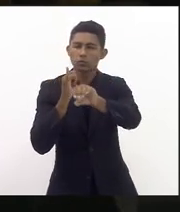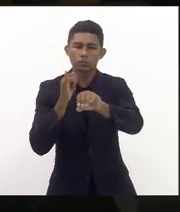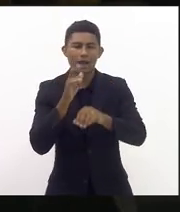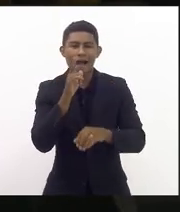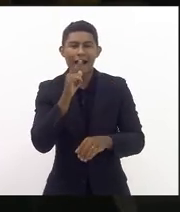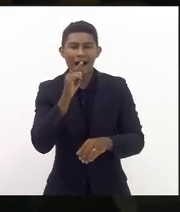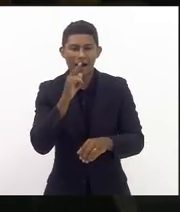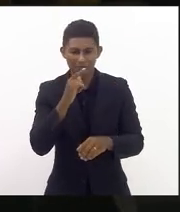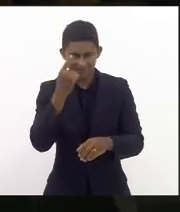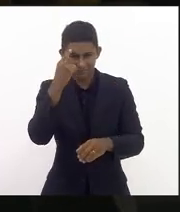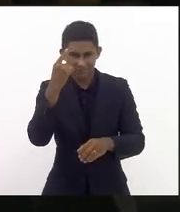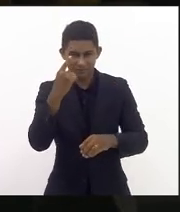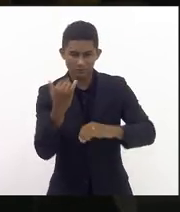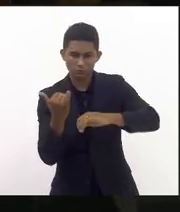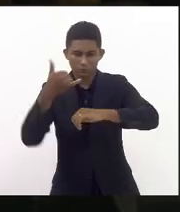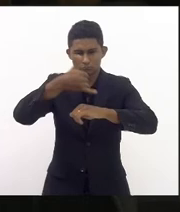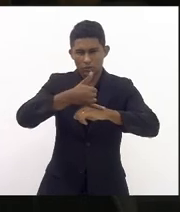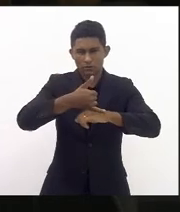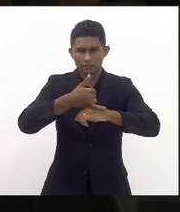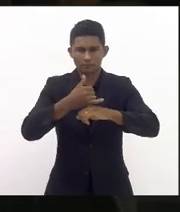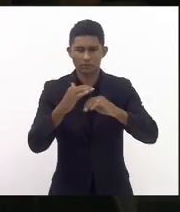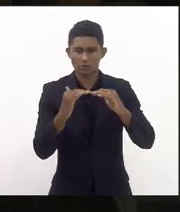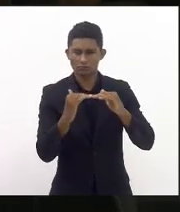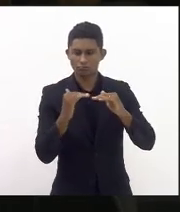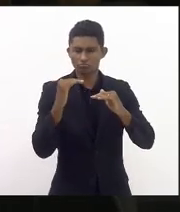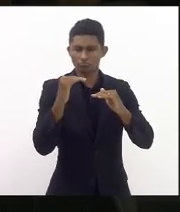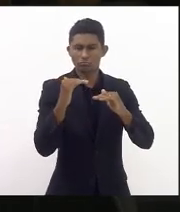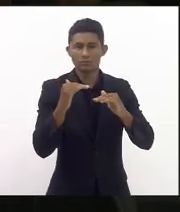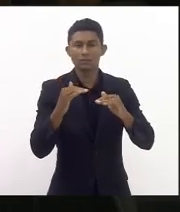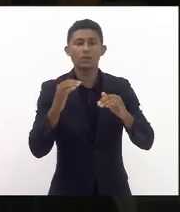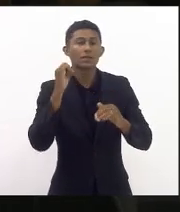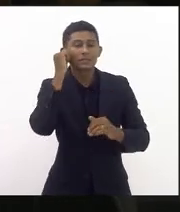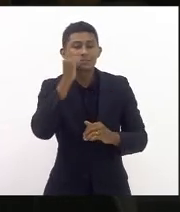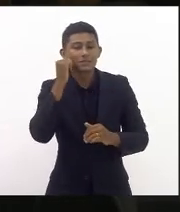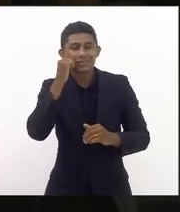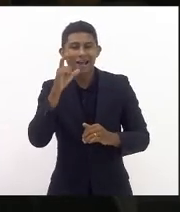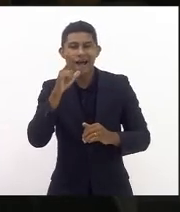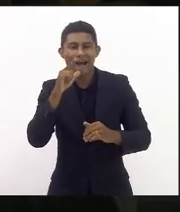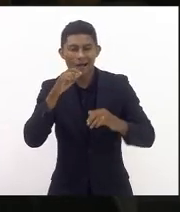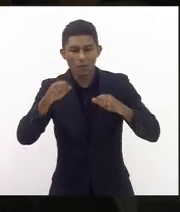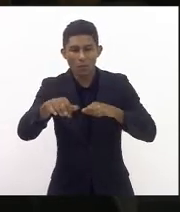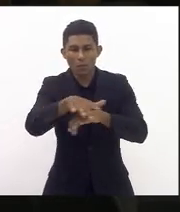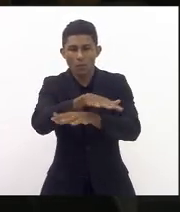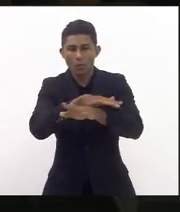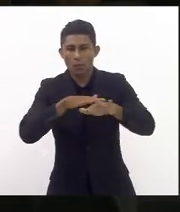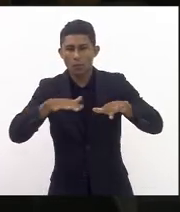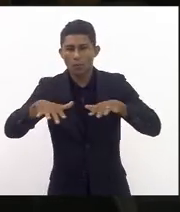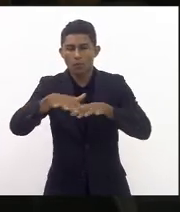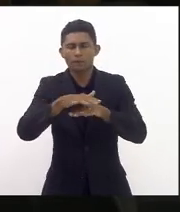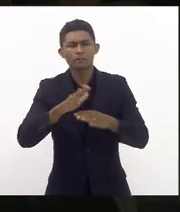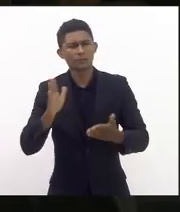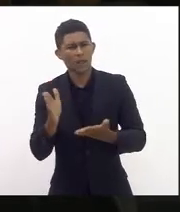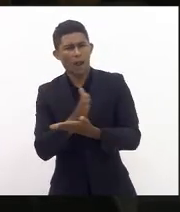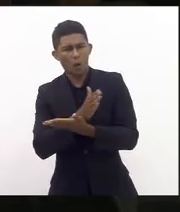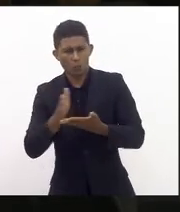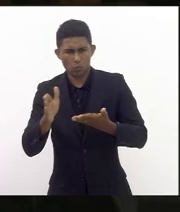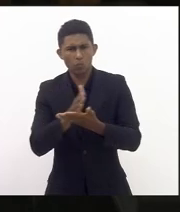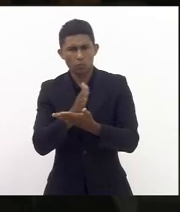águas, como falou Luiz Paulo, na Baía de Sepetiba. Algumas coisas chamam a atenção